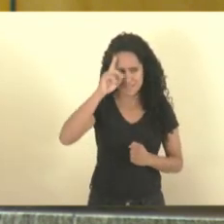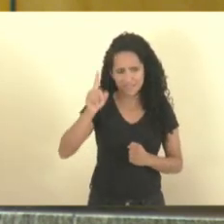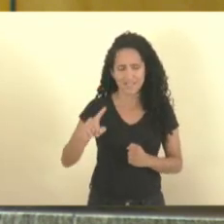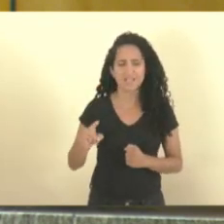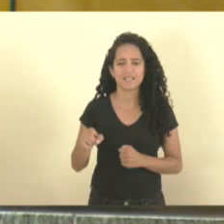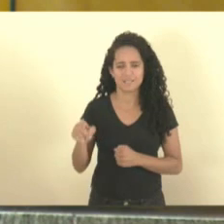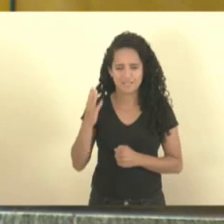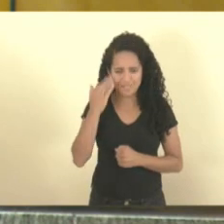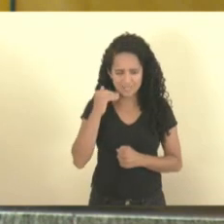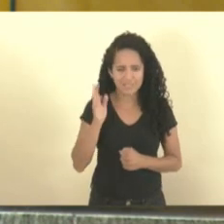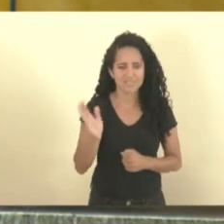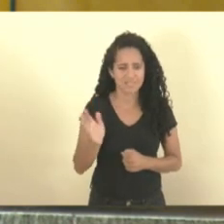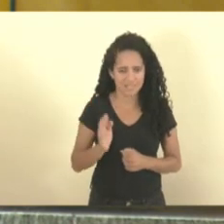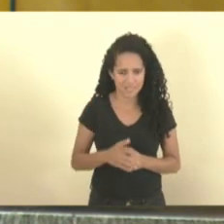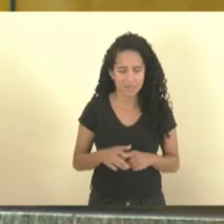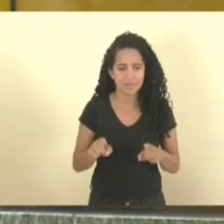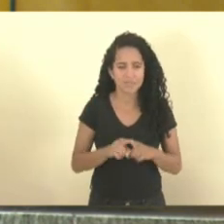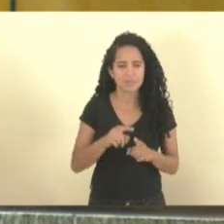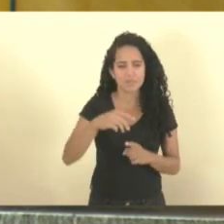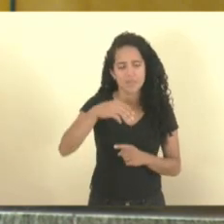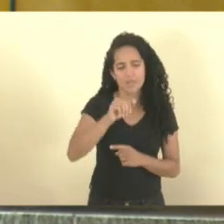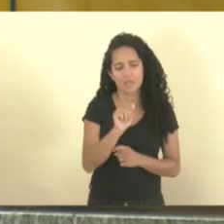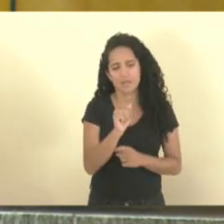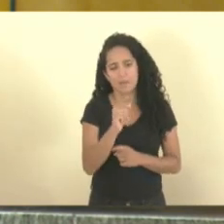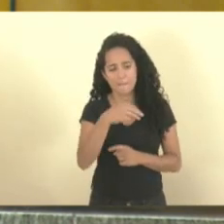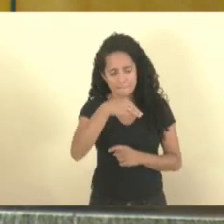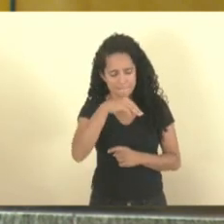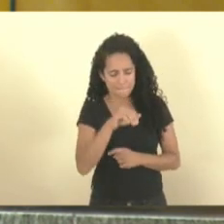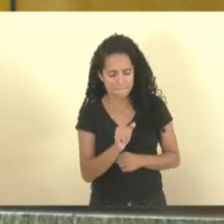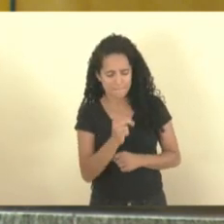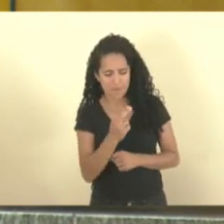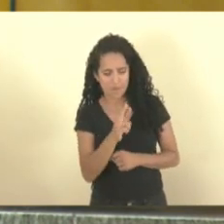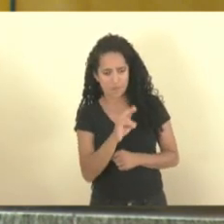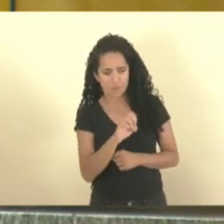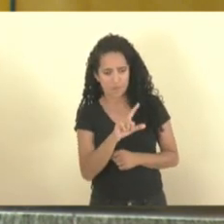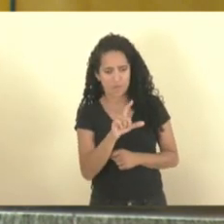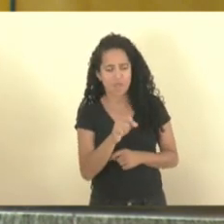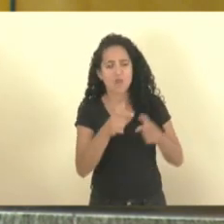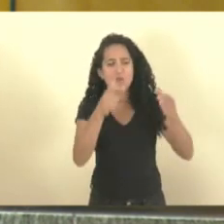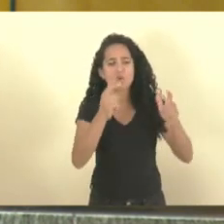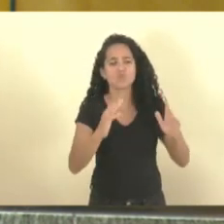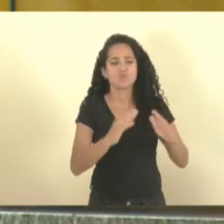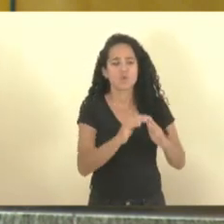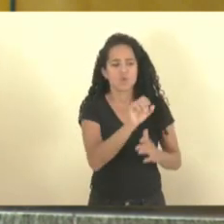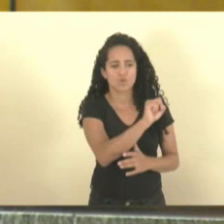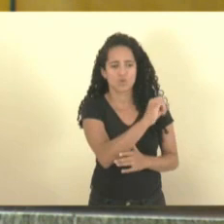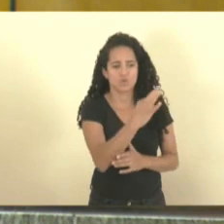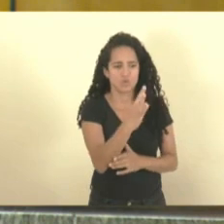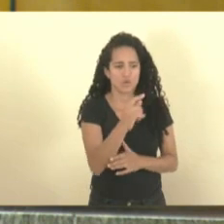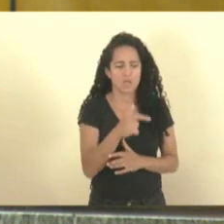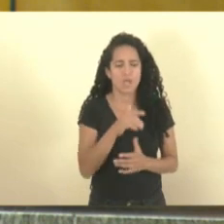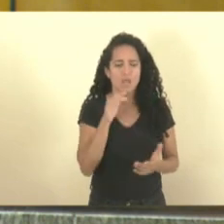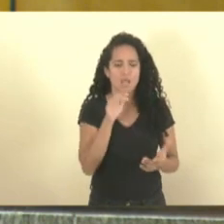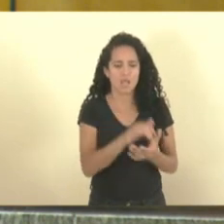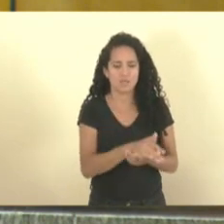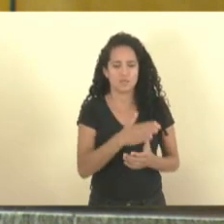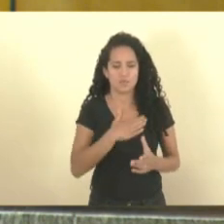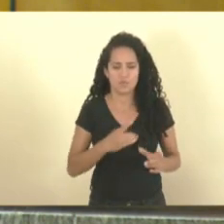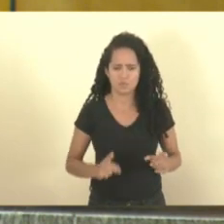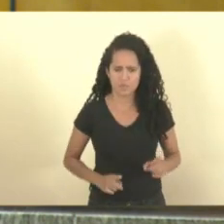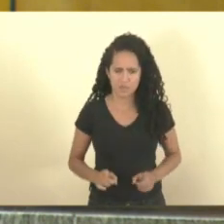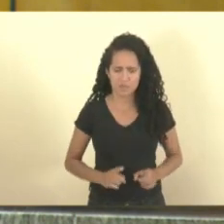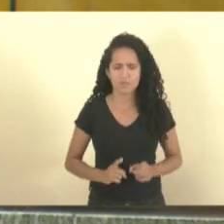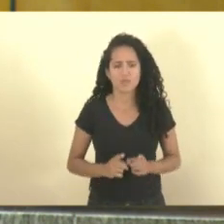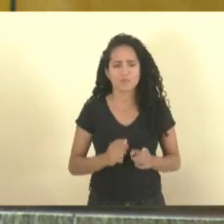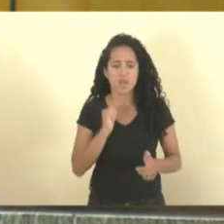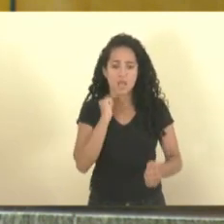Edalmo. Também o Maurélio, olha só, o Maurélio, que é de São Torquato. Maurélio foi casado com a minha prima em São Torquato. Foi jogador